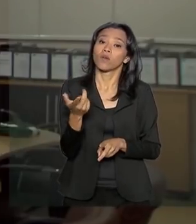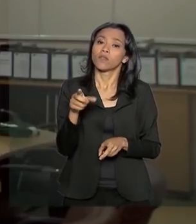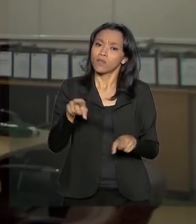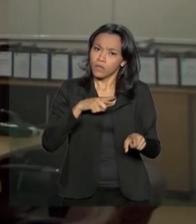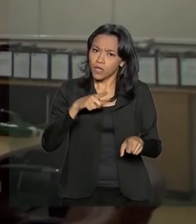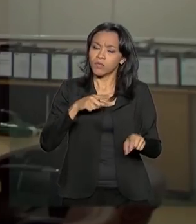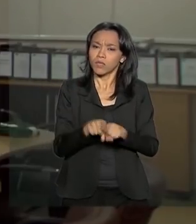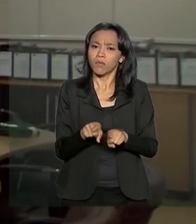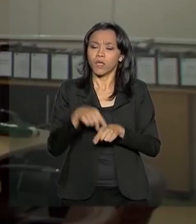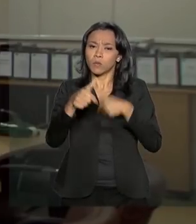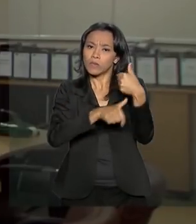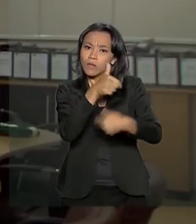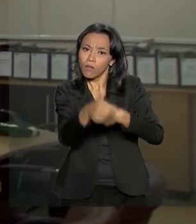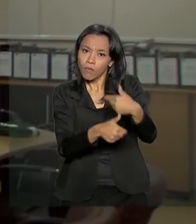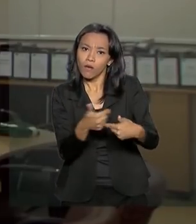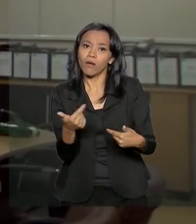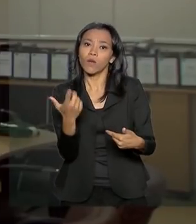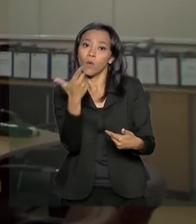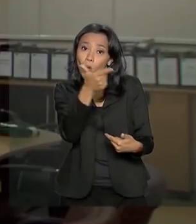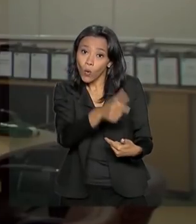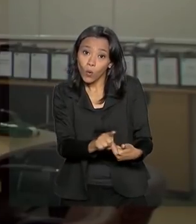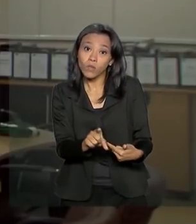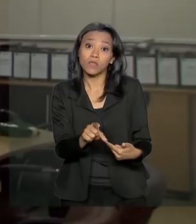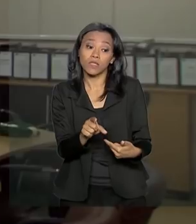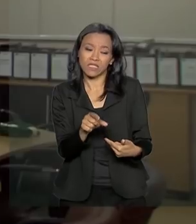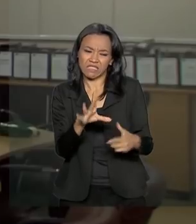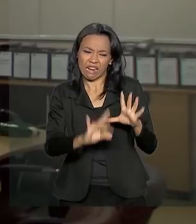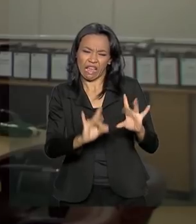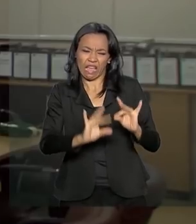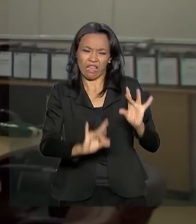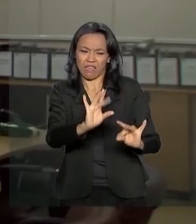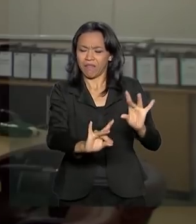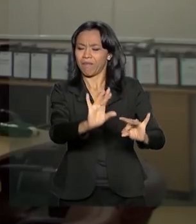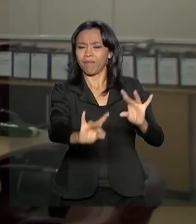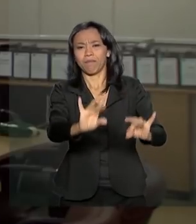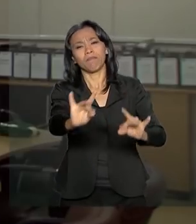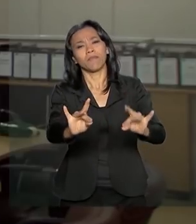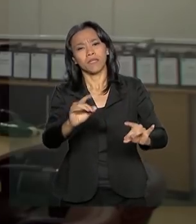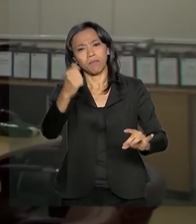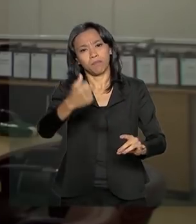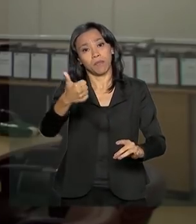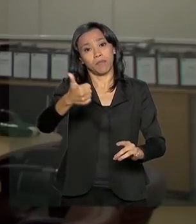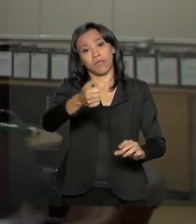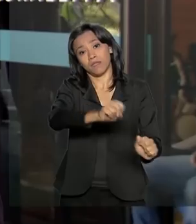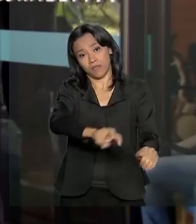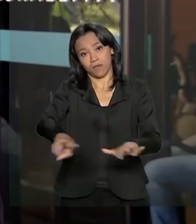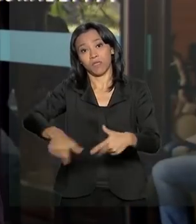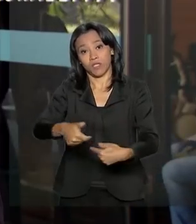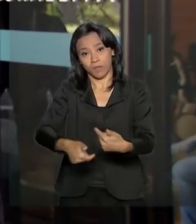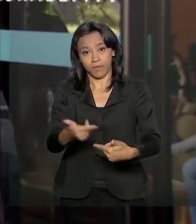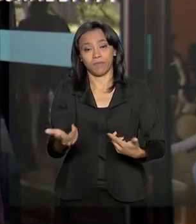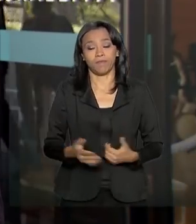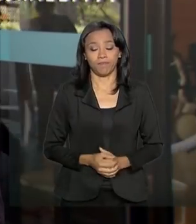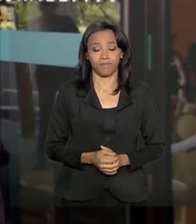trabalho ainda nas partes mais liquefeitas da Lama conforme a primeira semana de